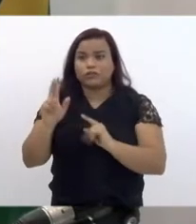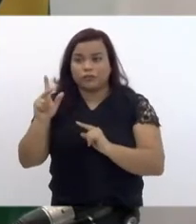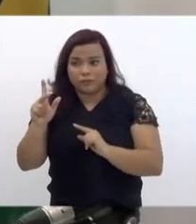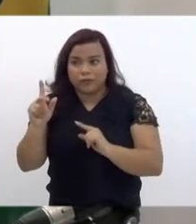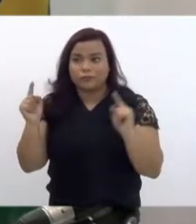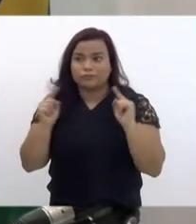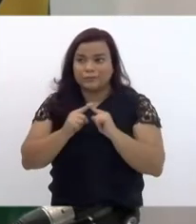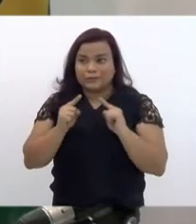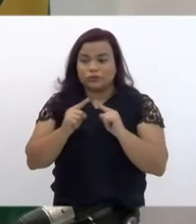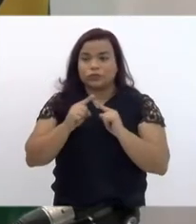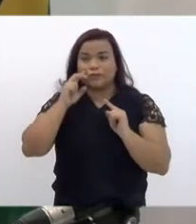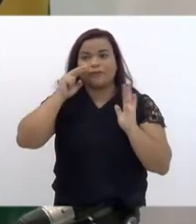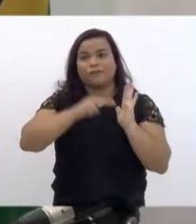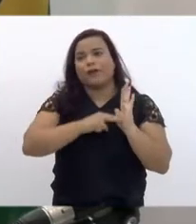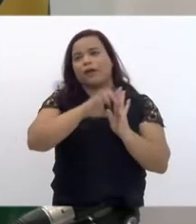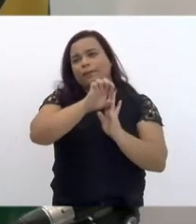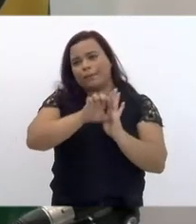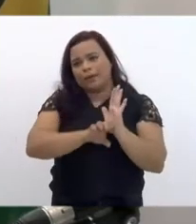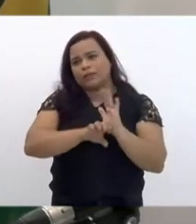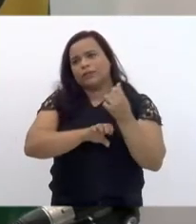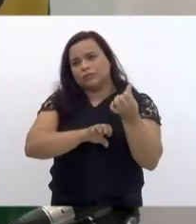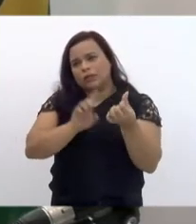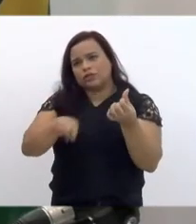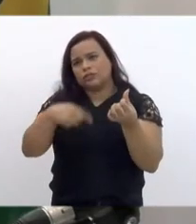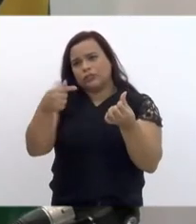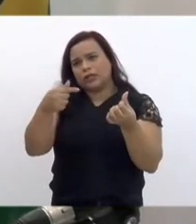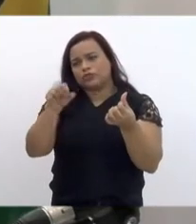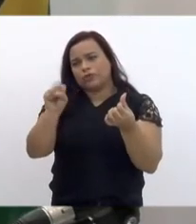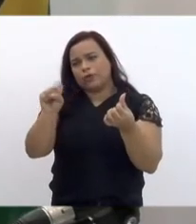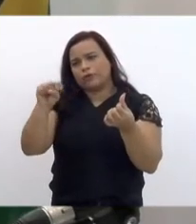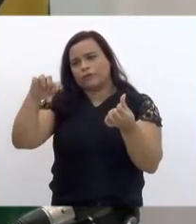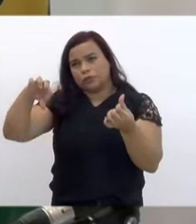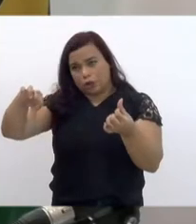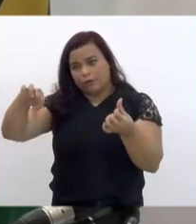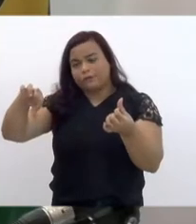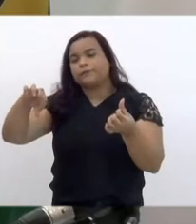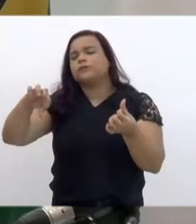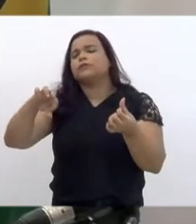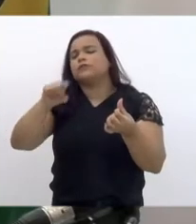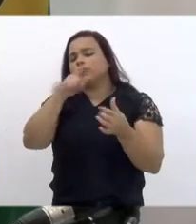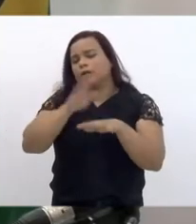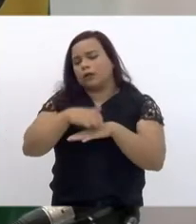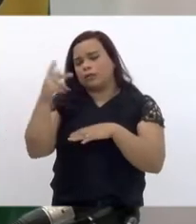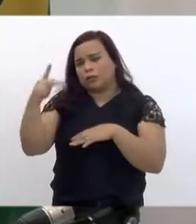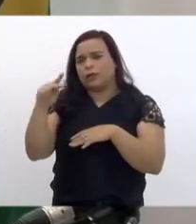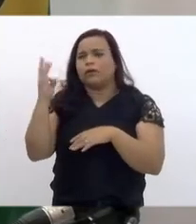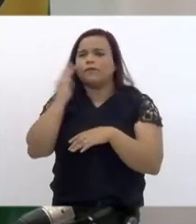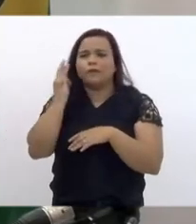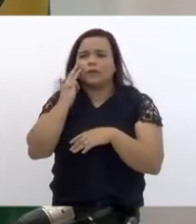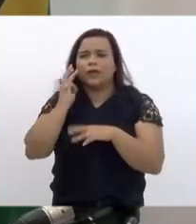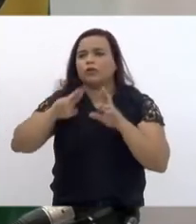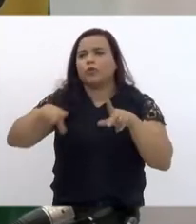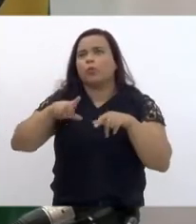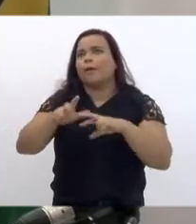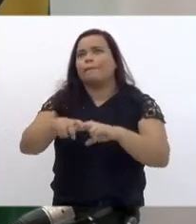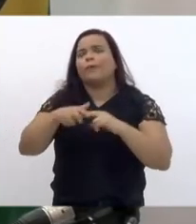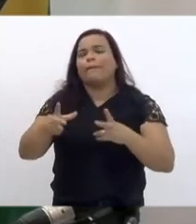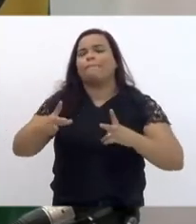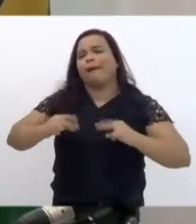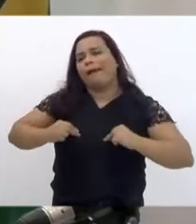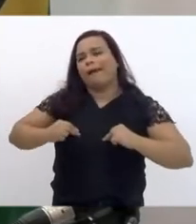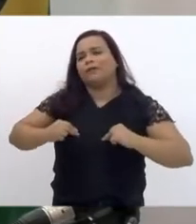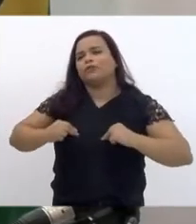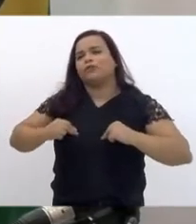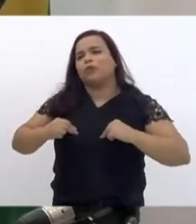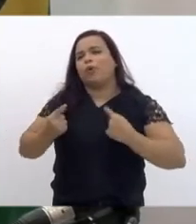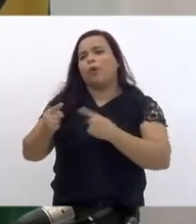também de acatar as emendas 6, 7, 8 e 9 do deputado Valdec. Não porque, no mérito, eu seja contrário à